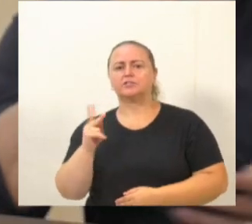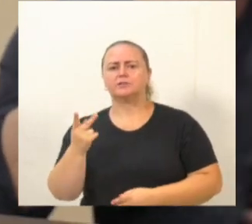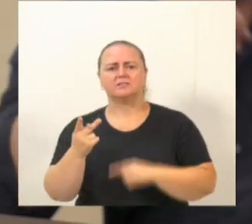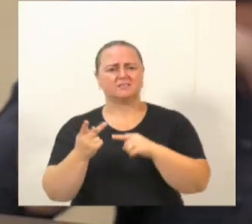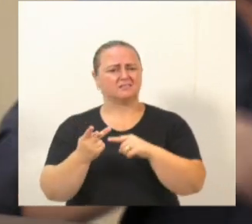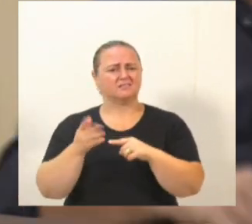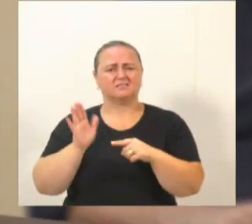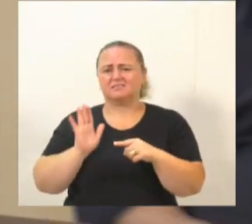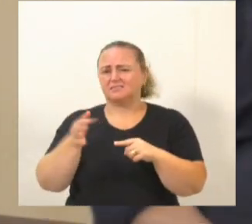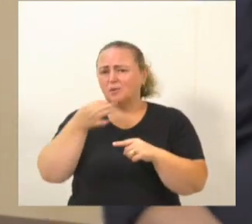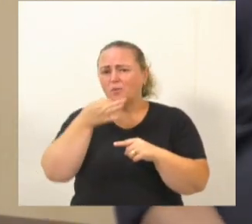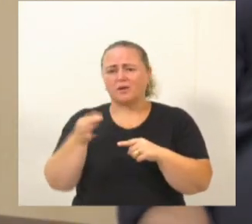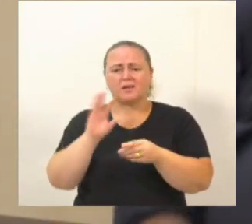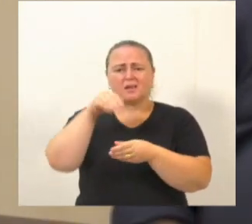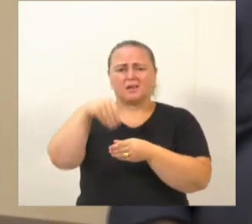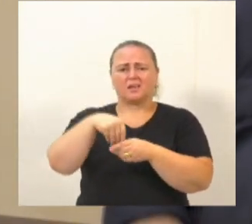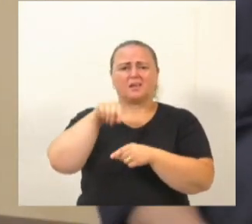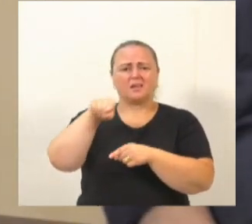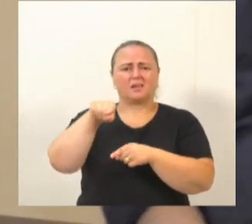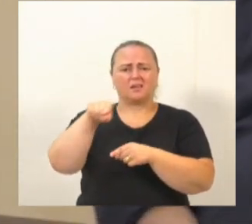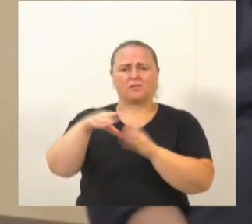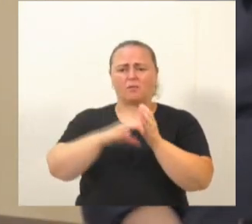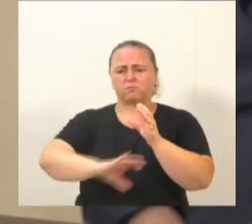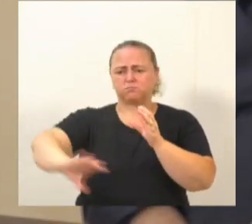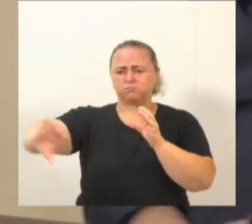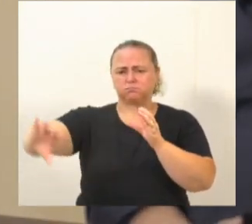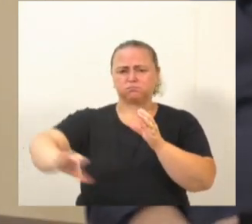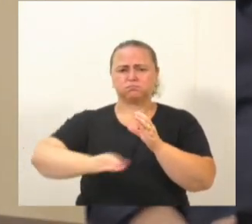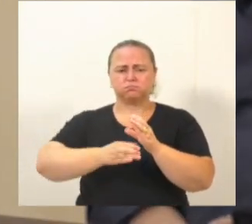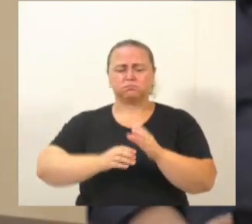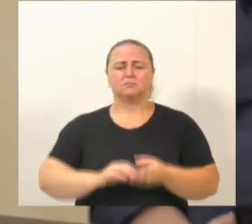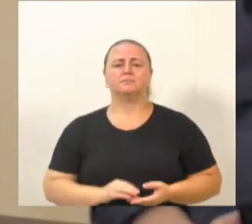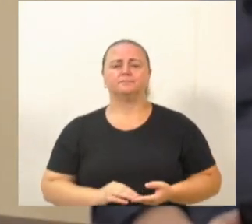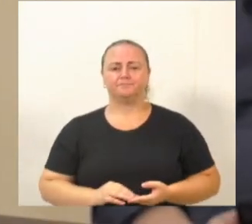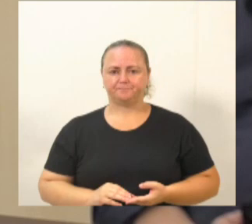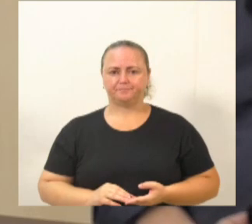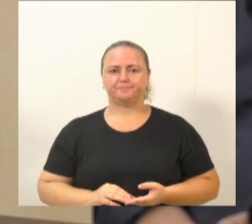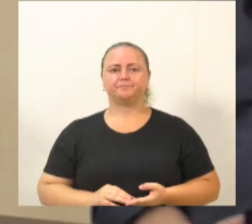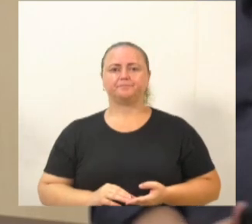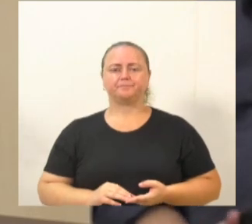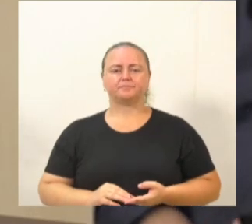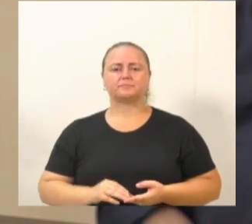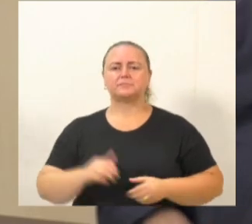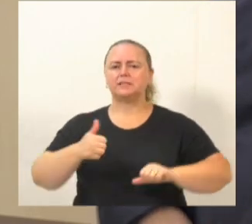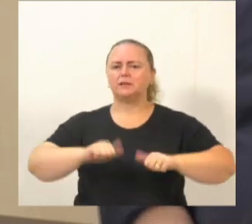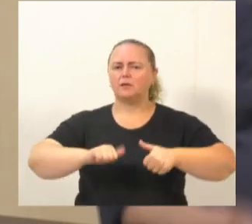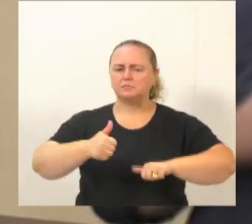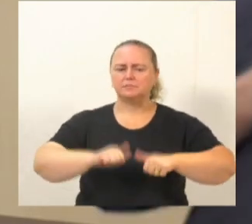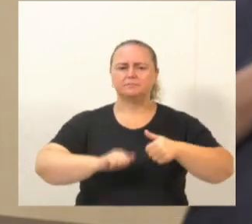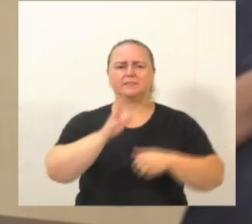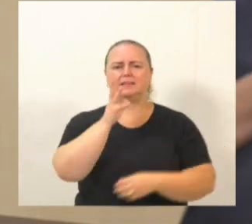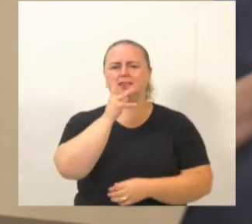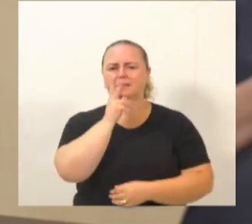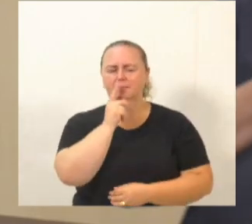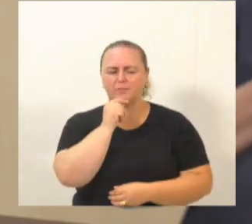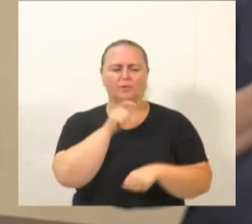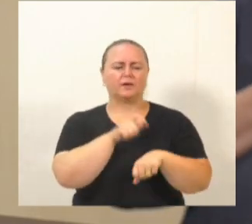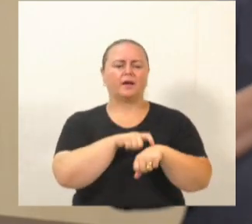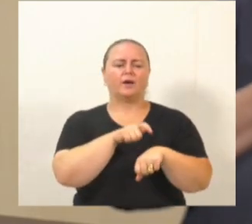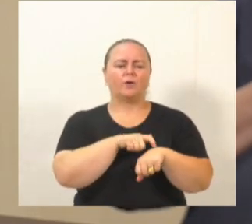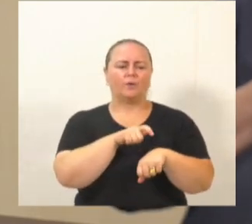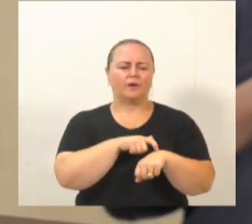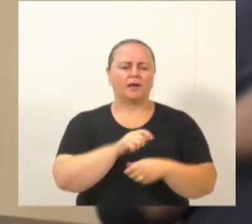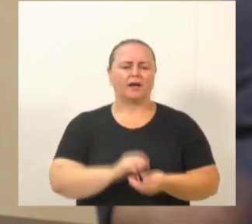lá da questão das tubulações. A qualidade das obras, a demora, problema nas sinalizações, os horários em que são feitas